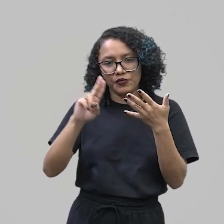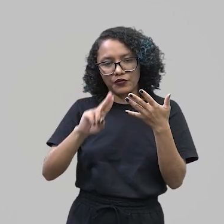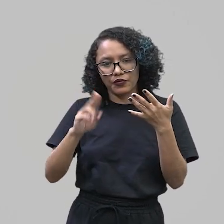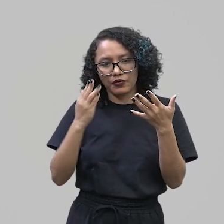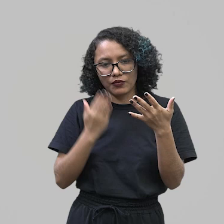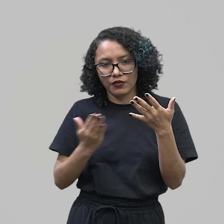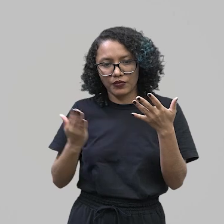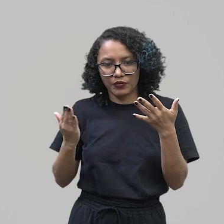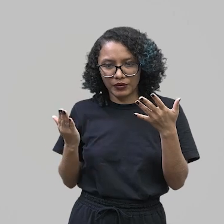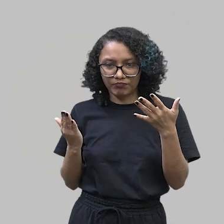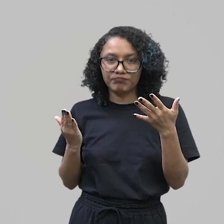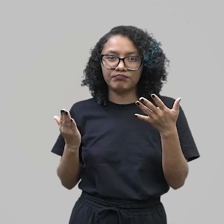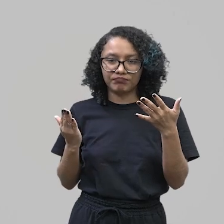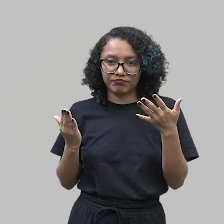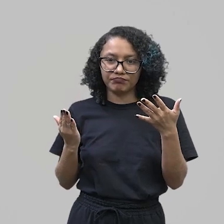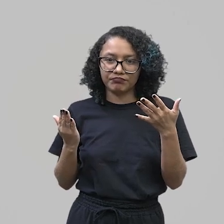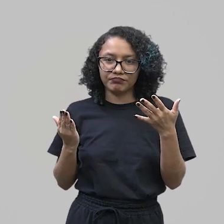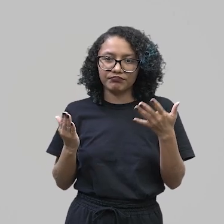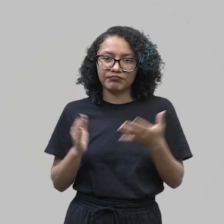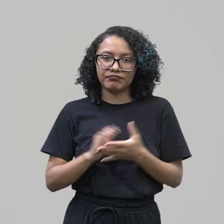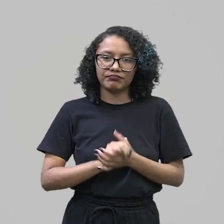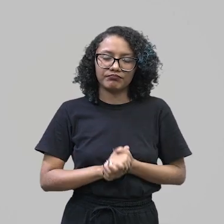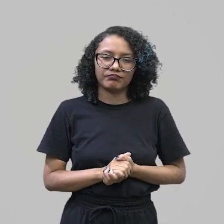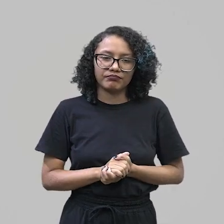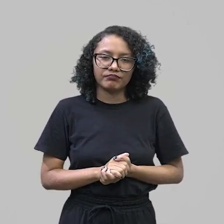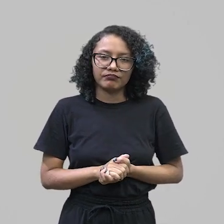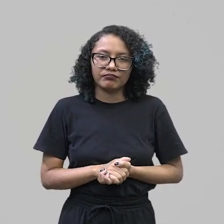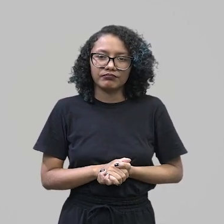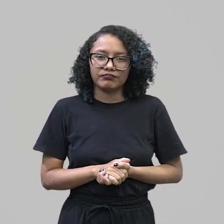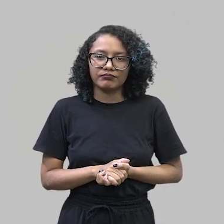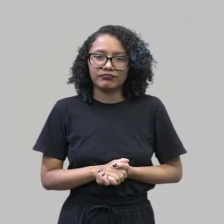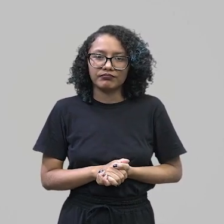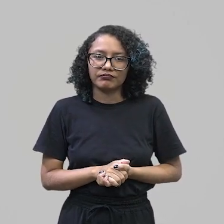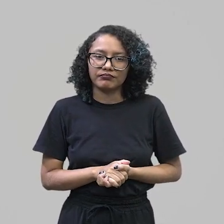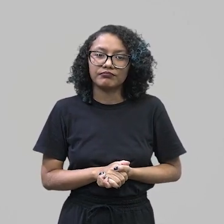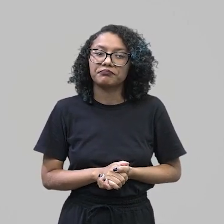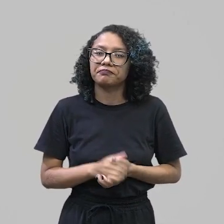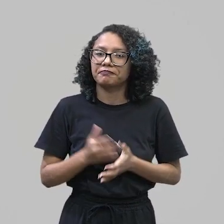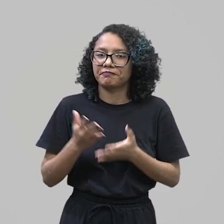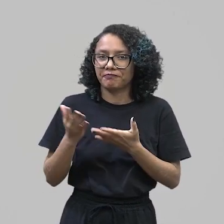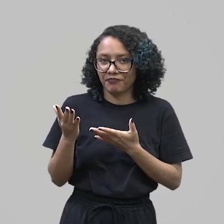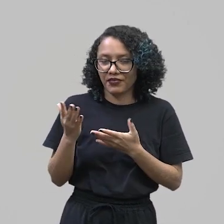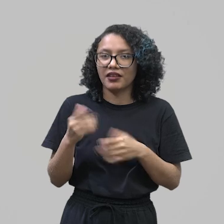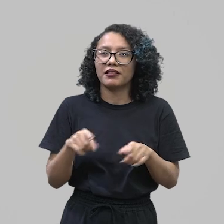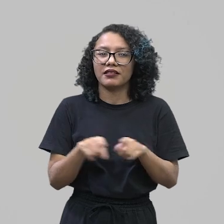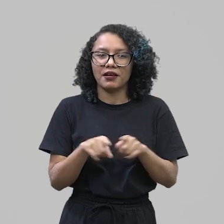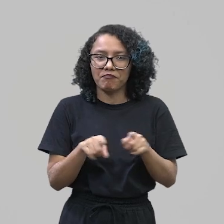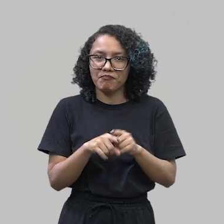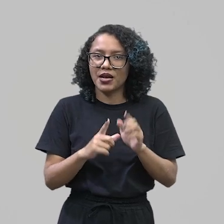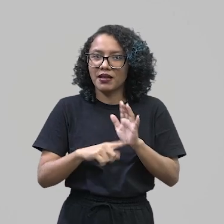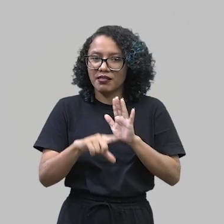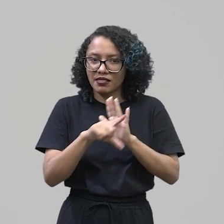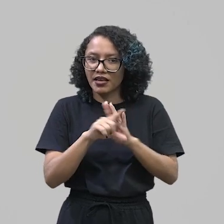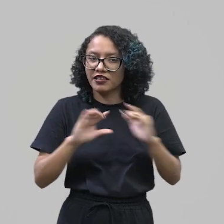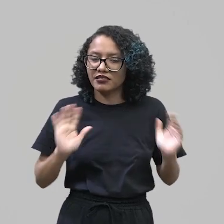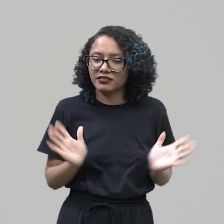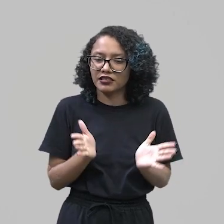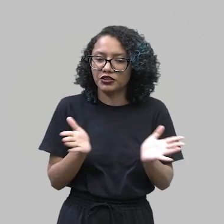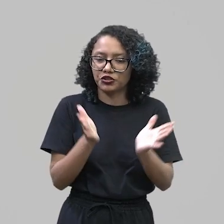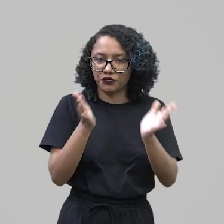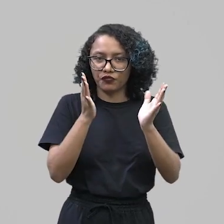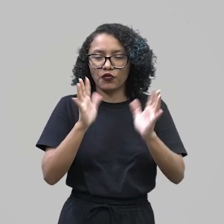Ventre Livre e também a Lei dos Sexagenários vão fazer parte desse movimento abolicionista. E, por